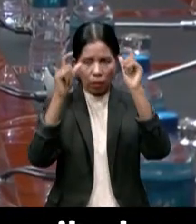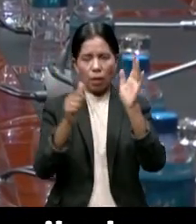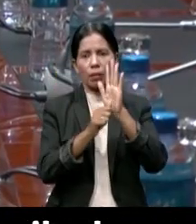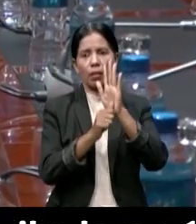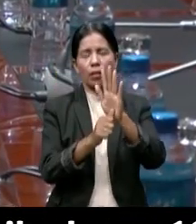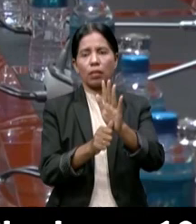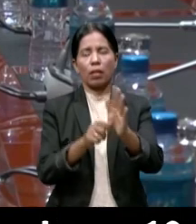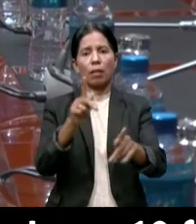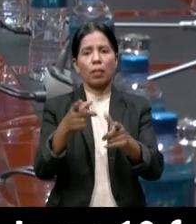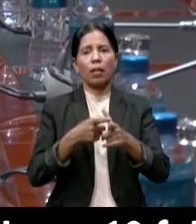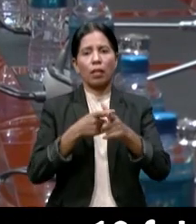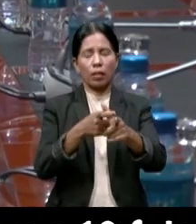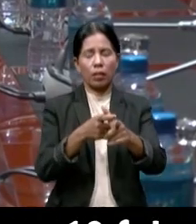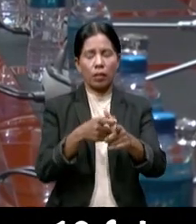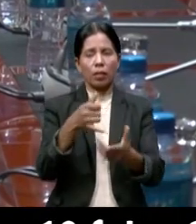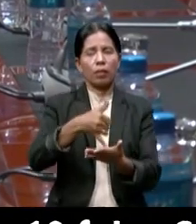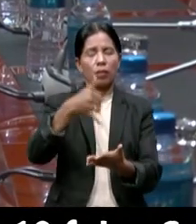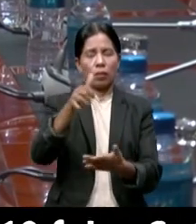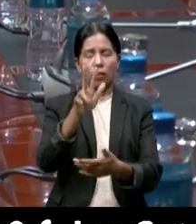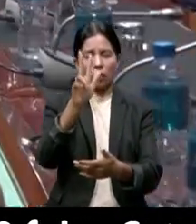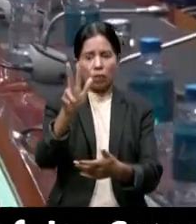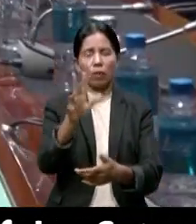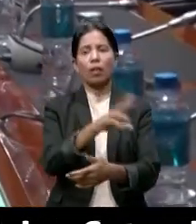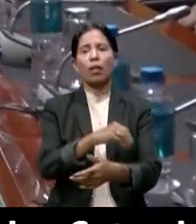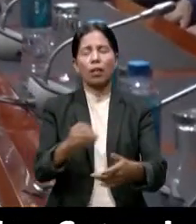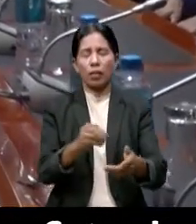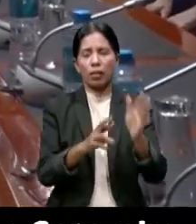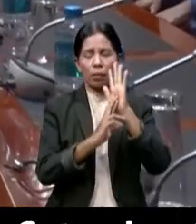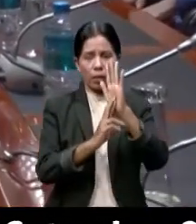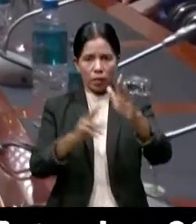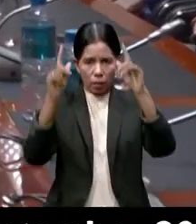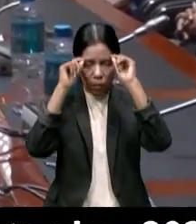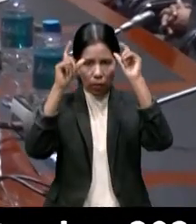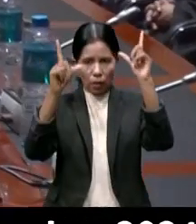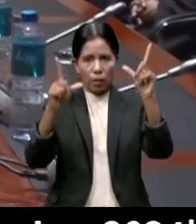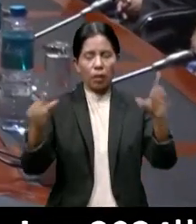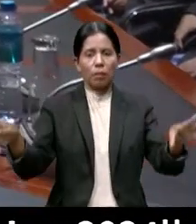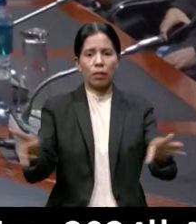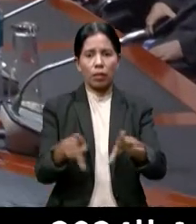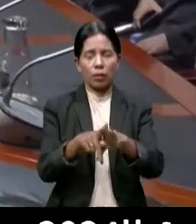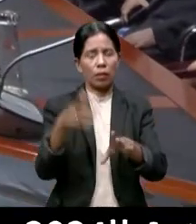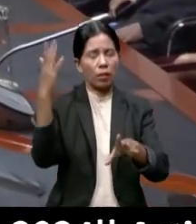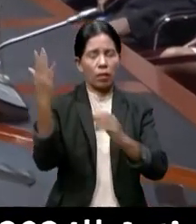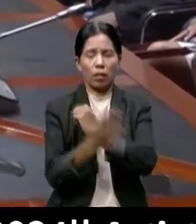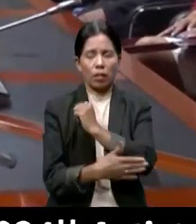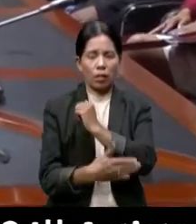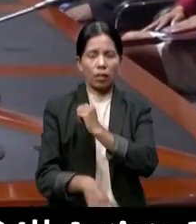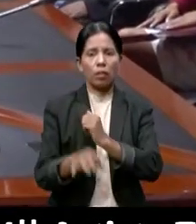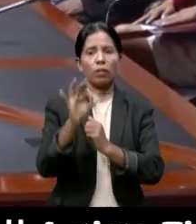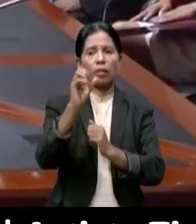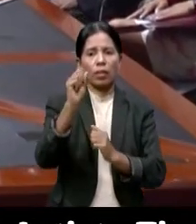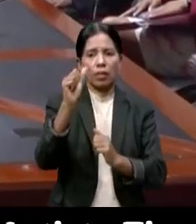apresenta atleta russa em modalidade esportiva tolo, né bem mac atu representa Timor-Leste, onde participa em Paris, França, tem